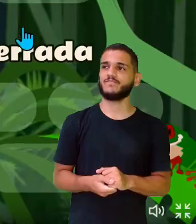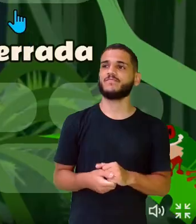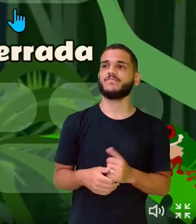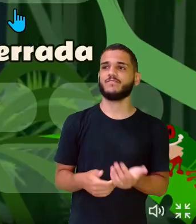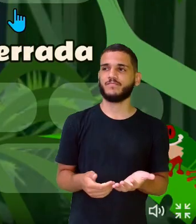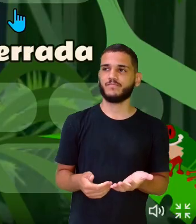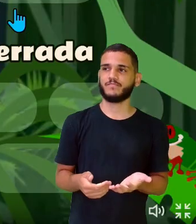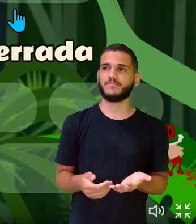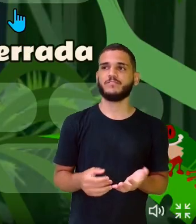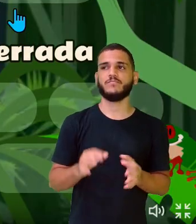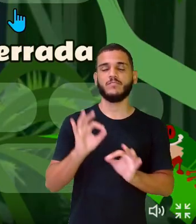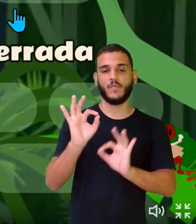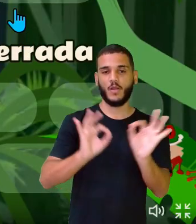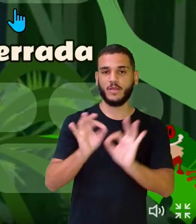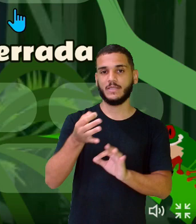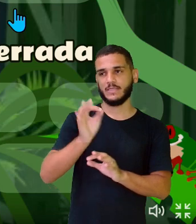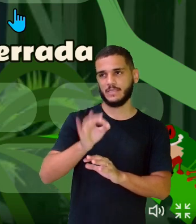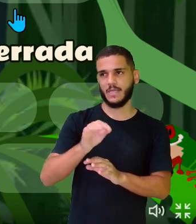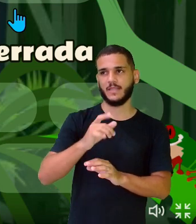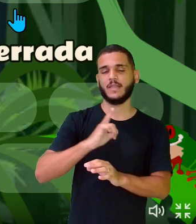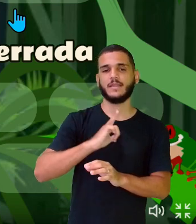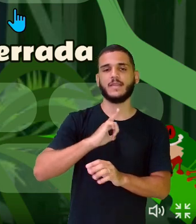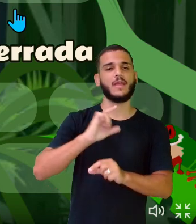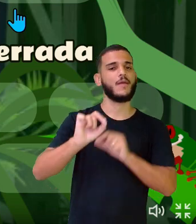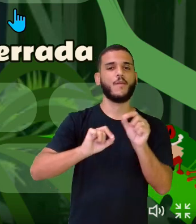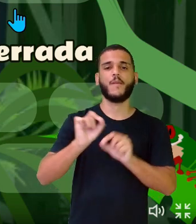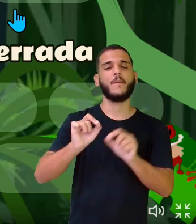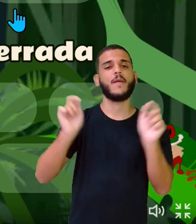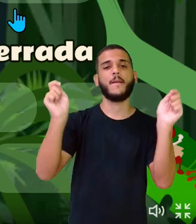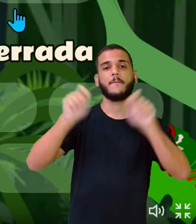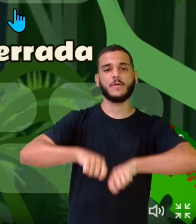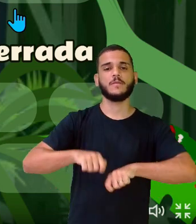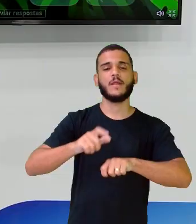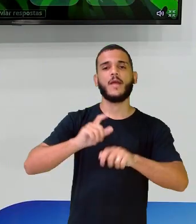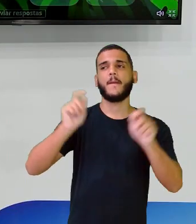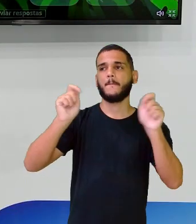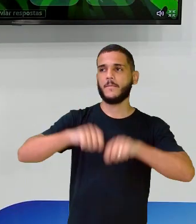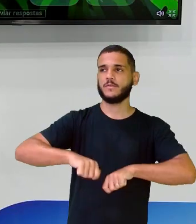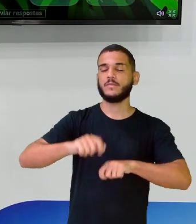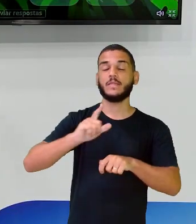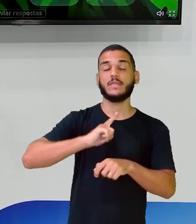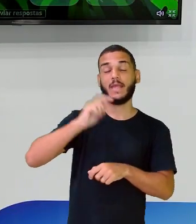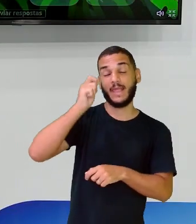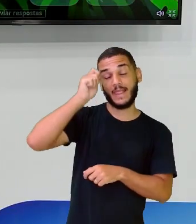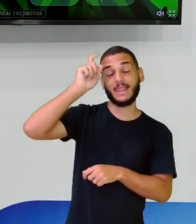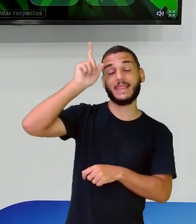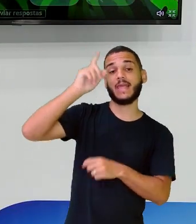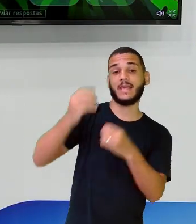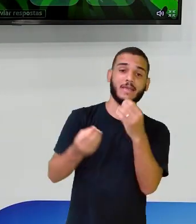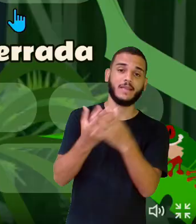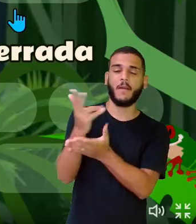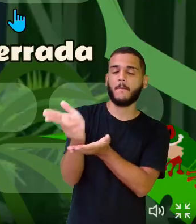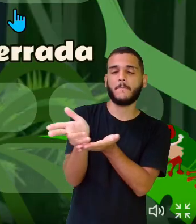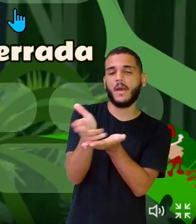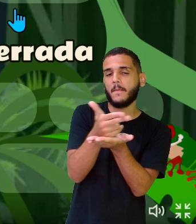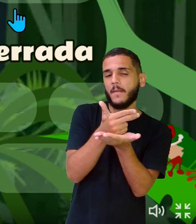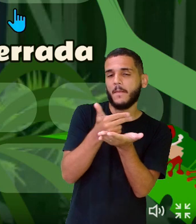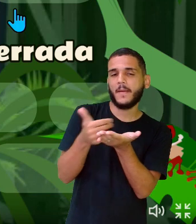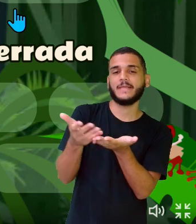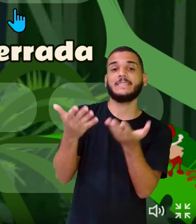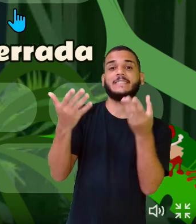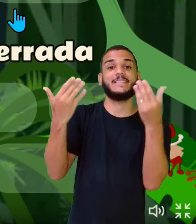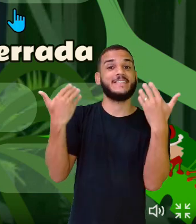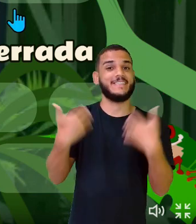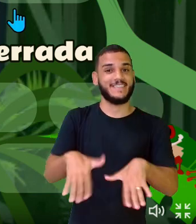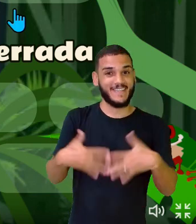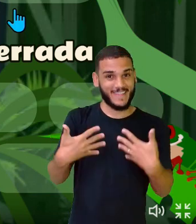correta. Olha só, aqui tem as maneiras e vocês podem pegar essas ideias e fazer desenhos. Aí, veja